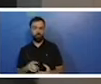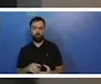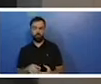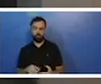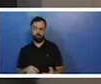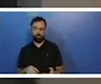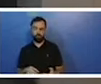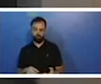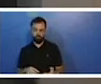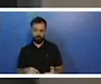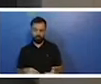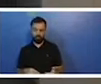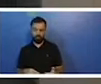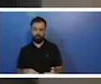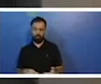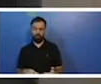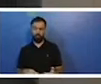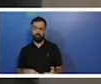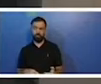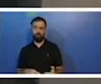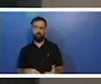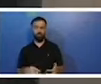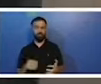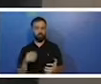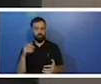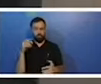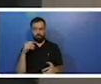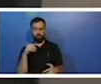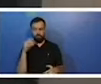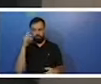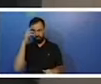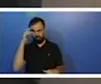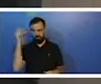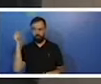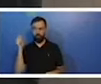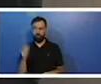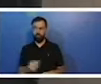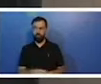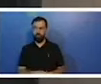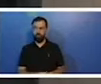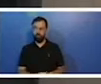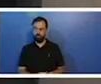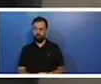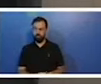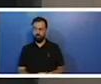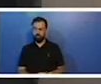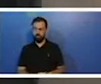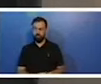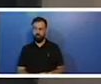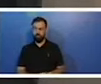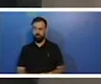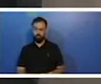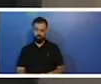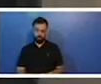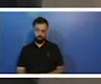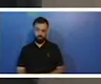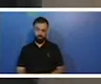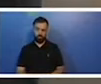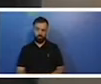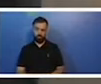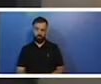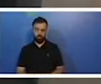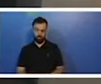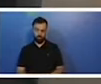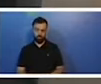eu já tô aquecido mesmo no começo então aqui é bem facinho né acertando isso a segurar o bordo né